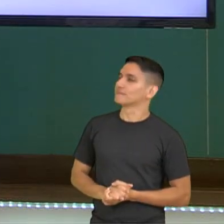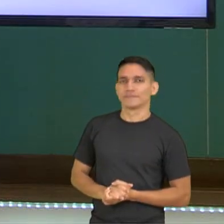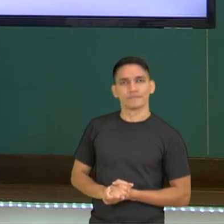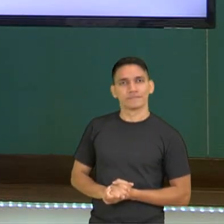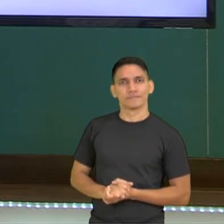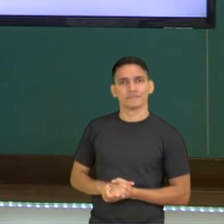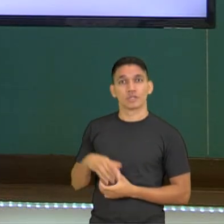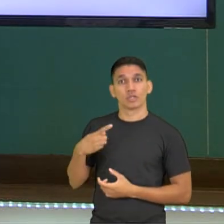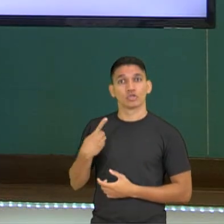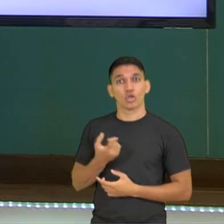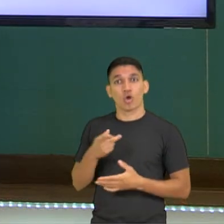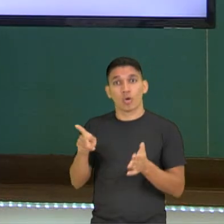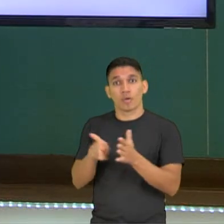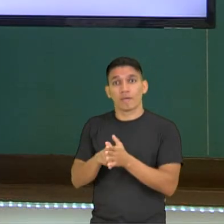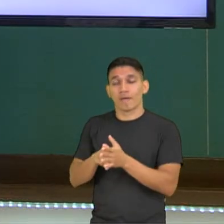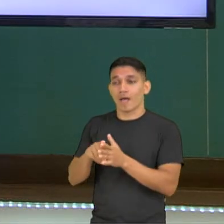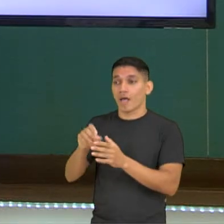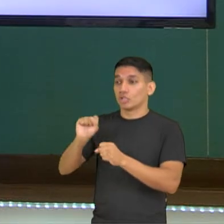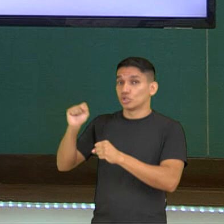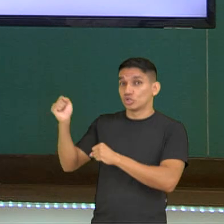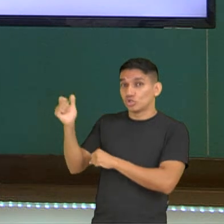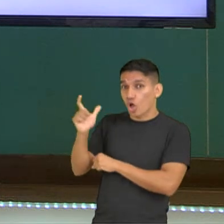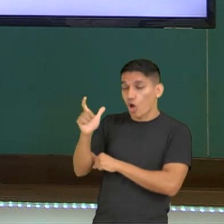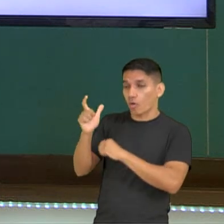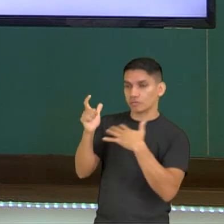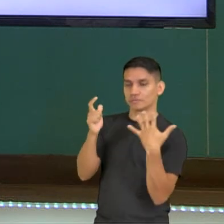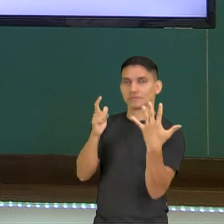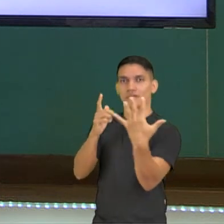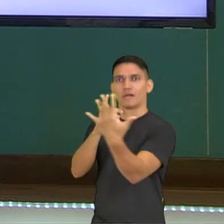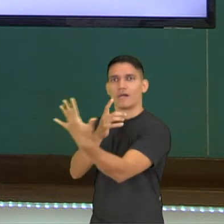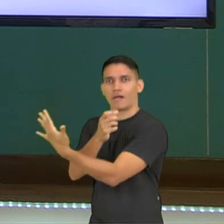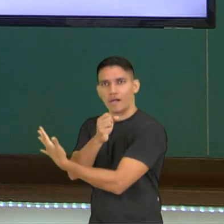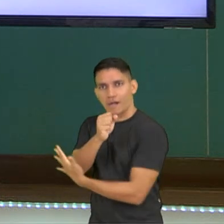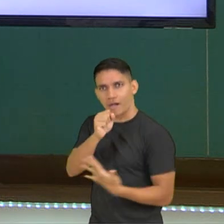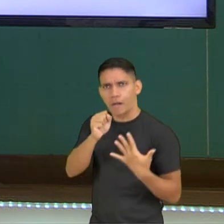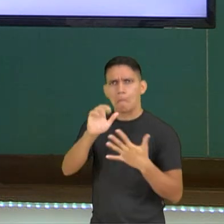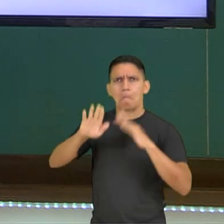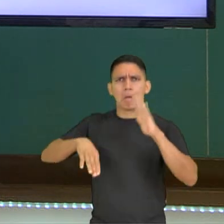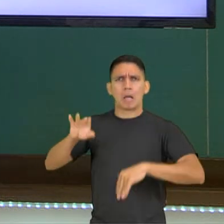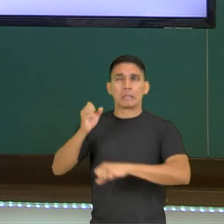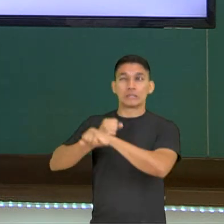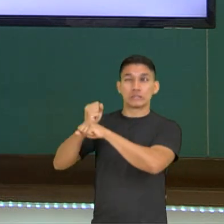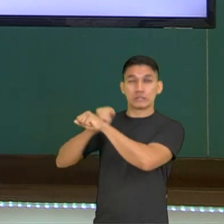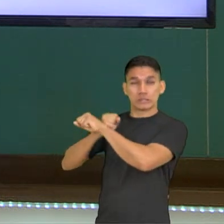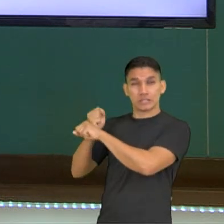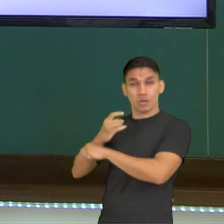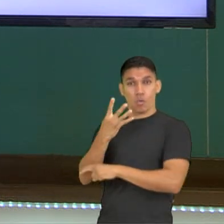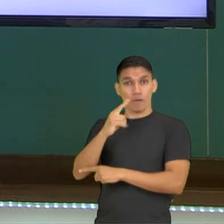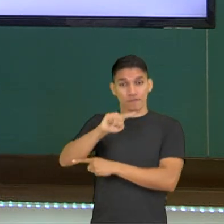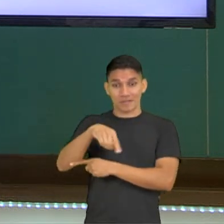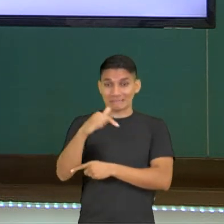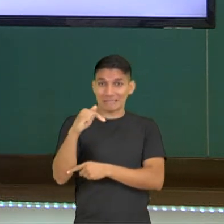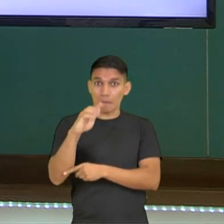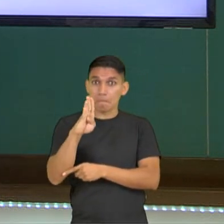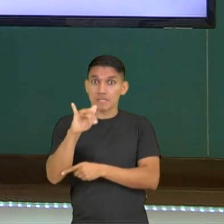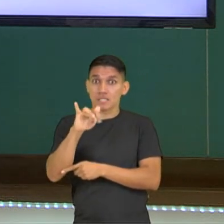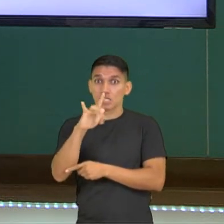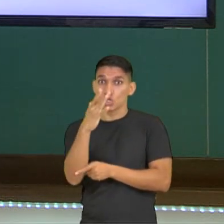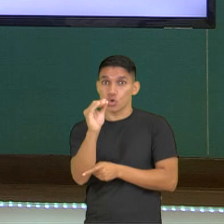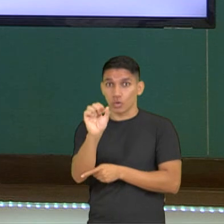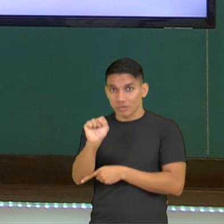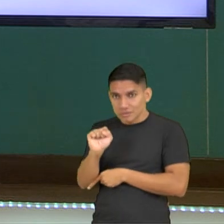O nosso sistema solar tem aproximadamente 4,7 bilhões de anos. Só